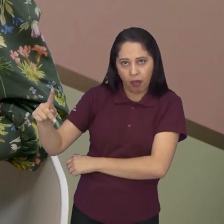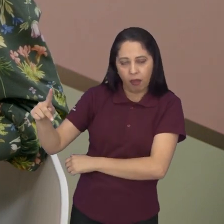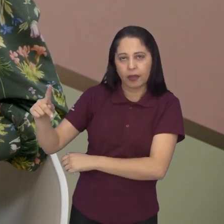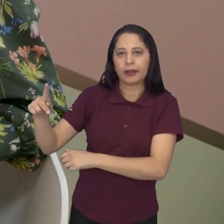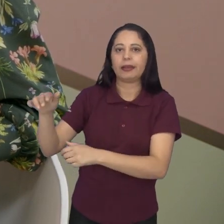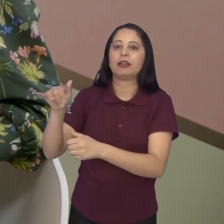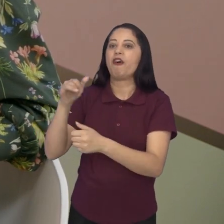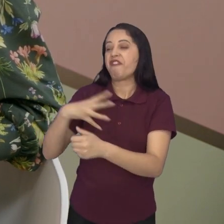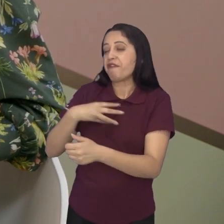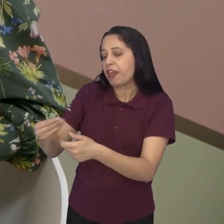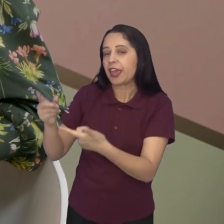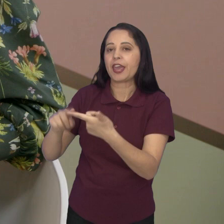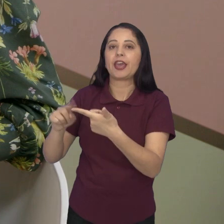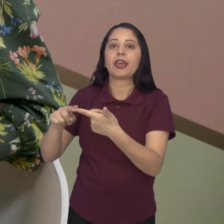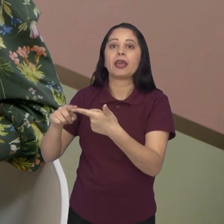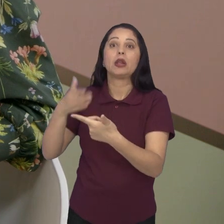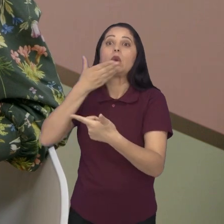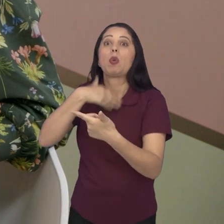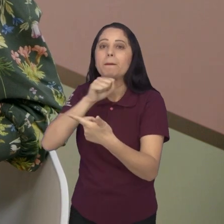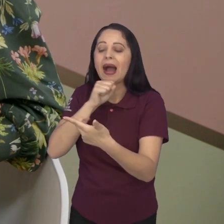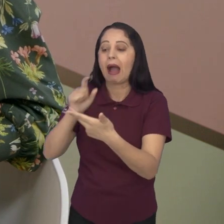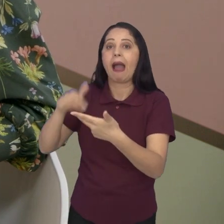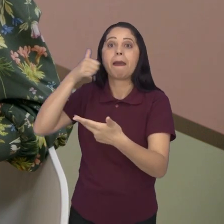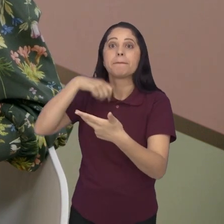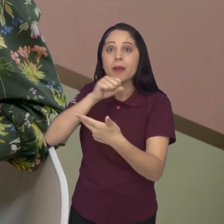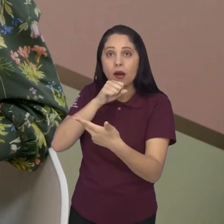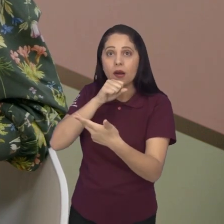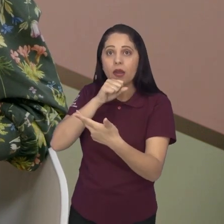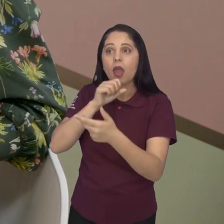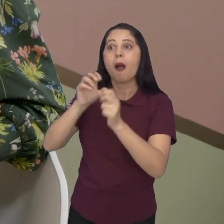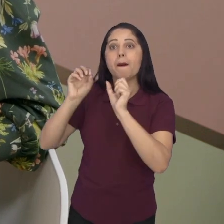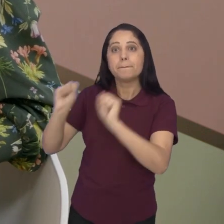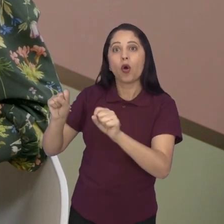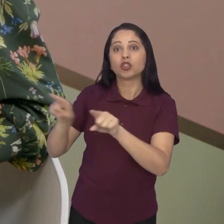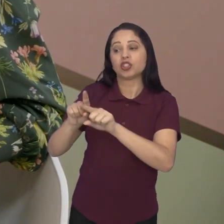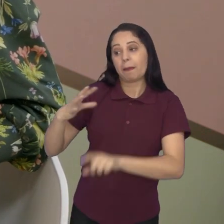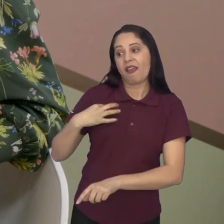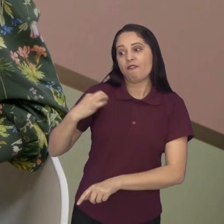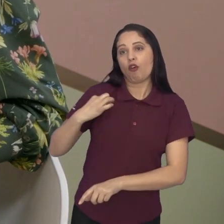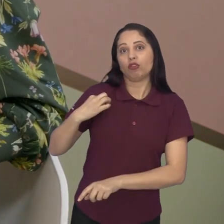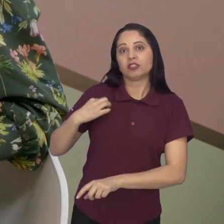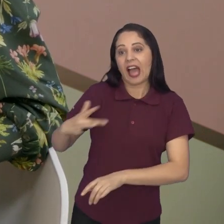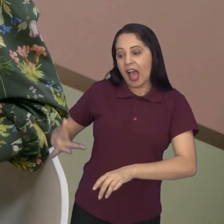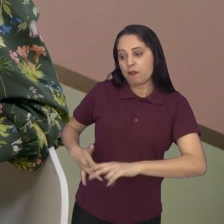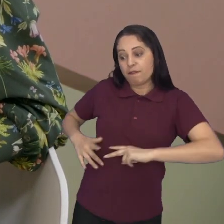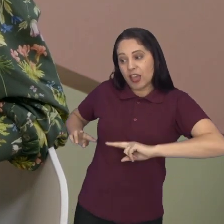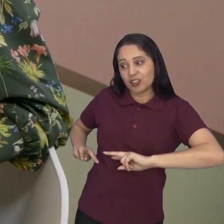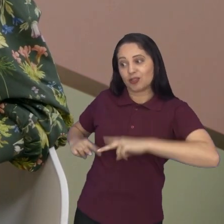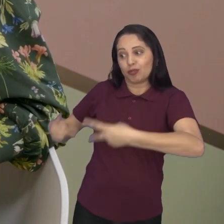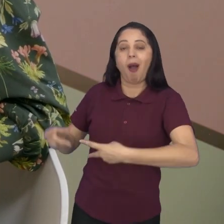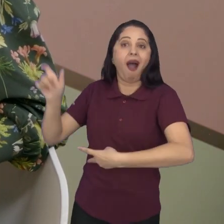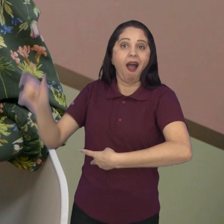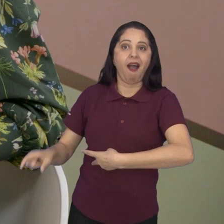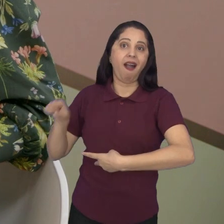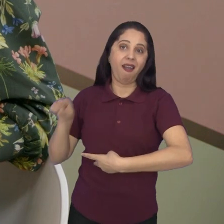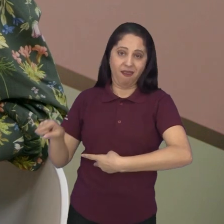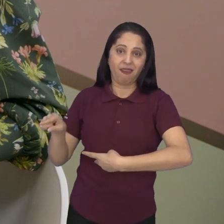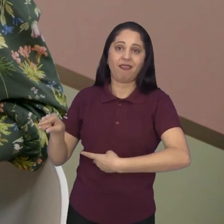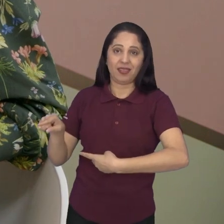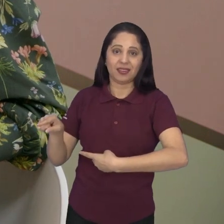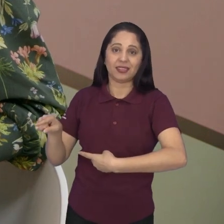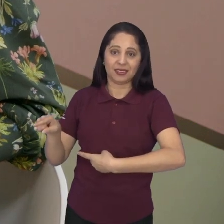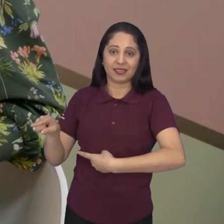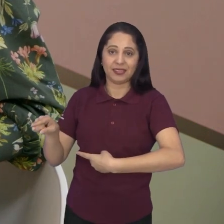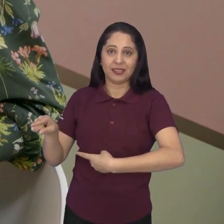os parentes de primeiro grau, filho, pai, mãe, pode se candidatar a doar parte do fígado, que a gente chama